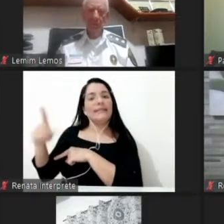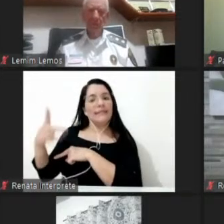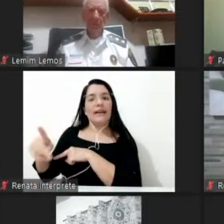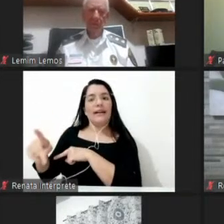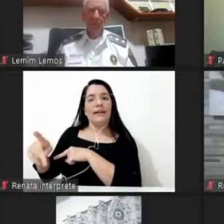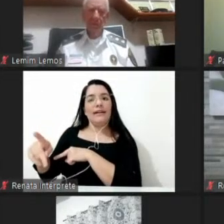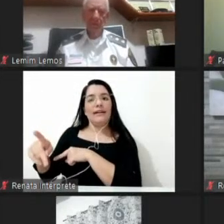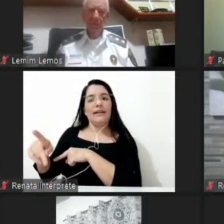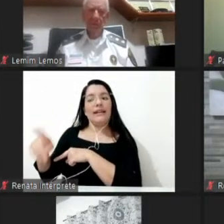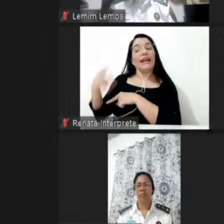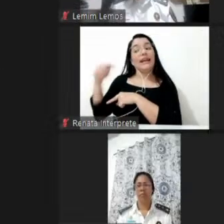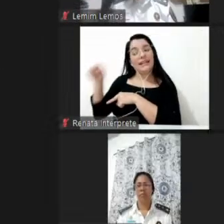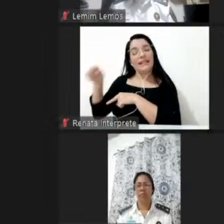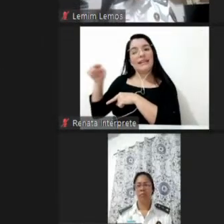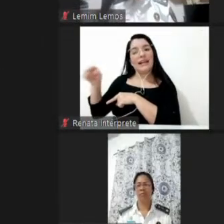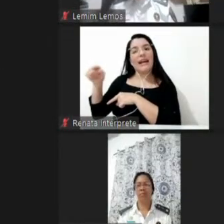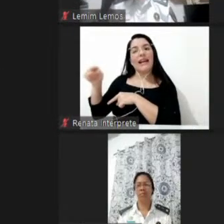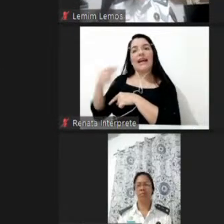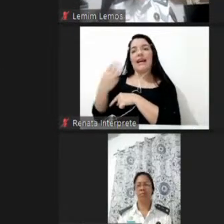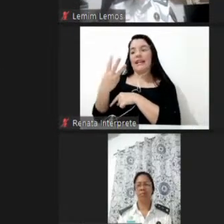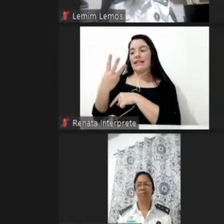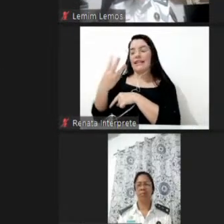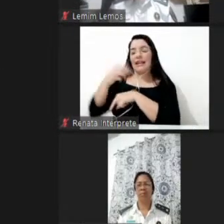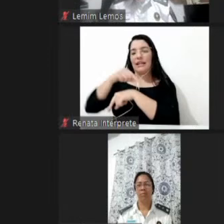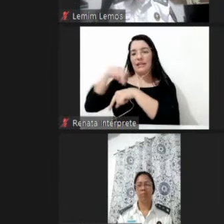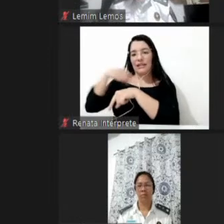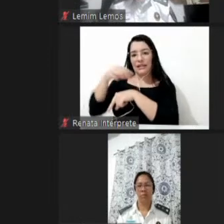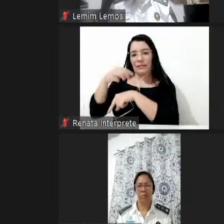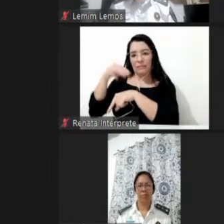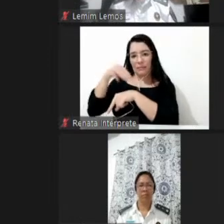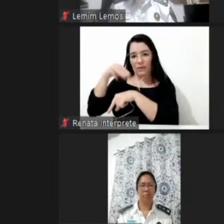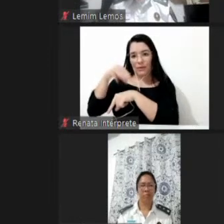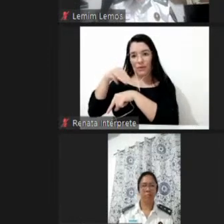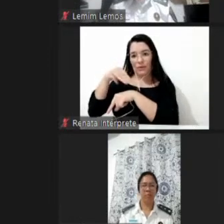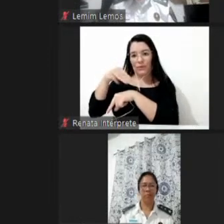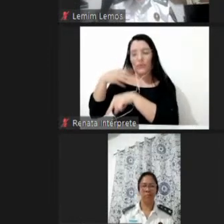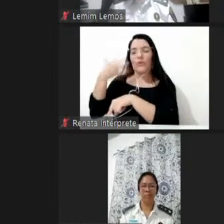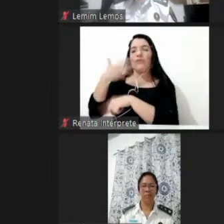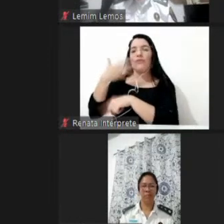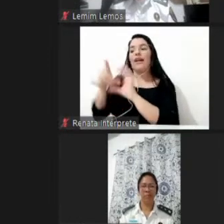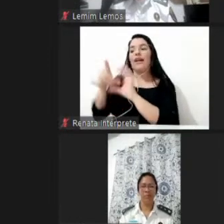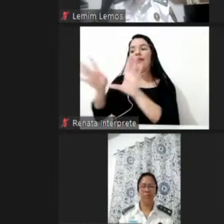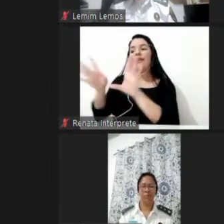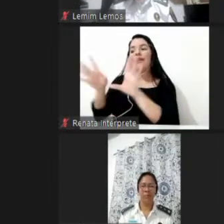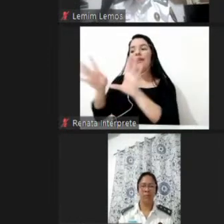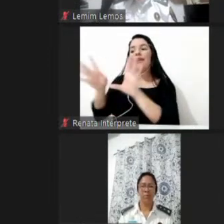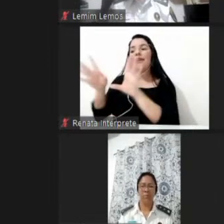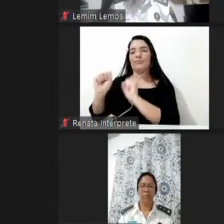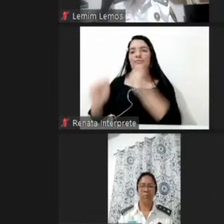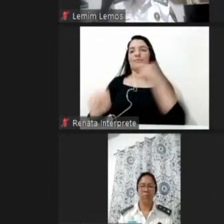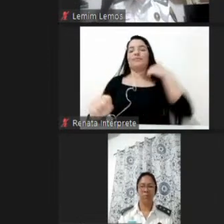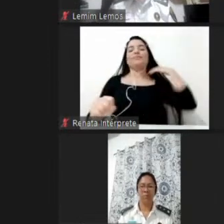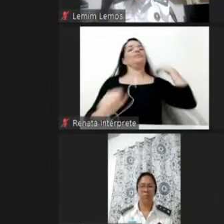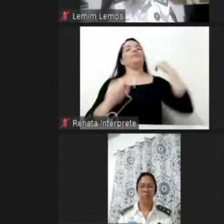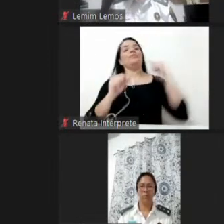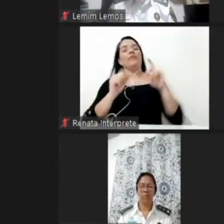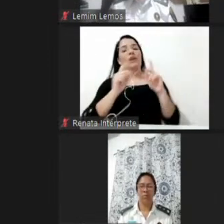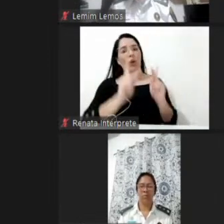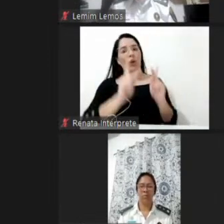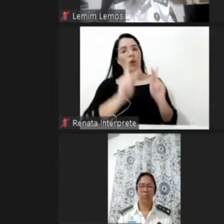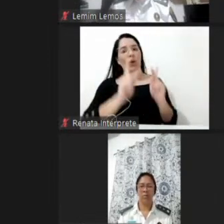saudação de 3 minutos agora para a gente. Fique à vontade, senhora Jovelina. Ok, boa